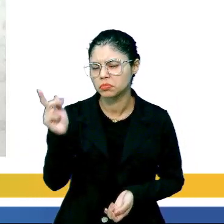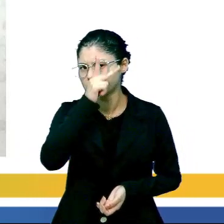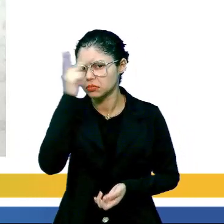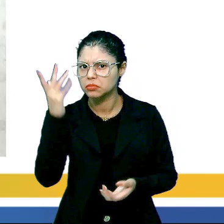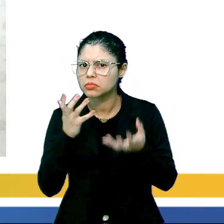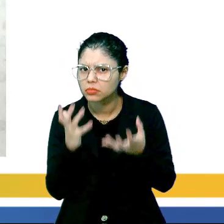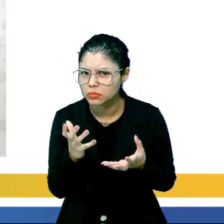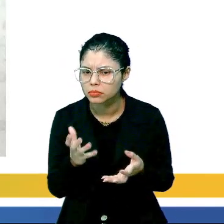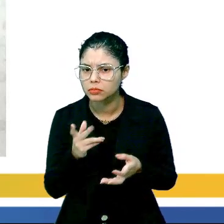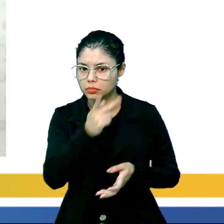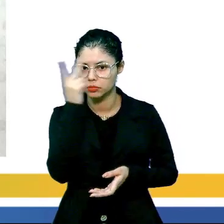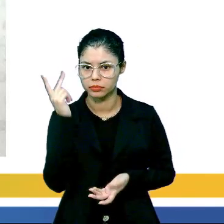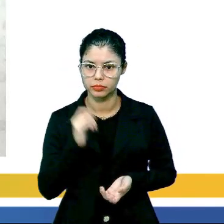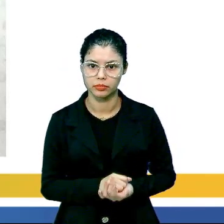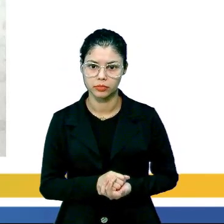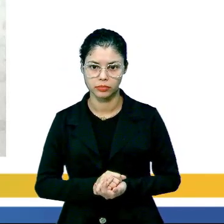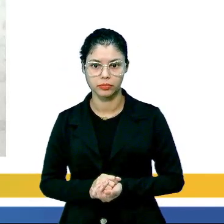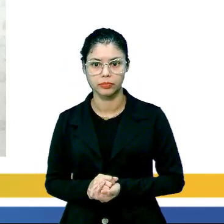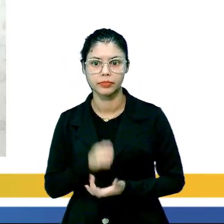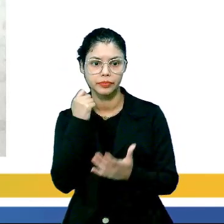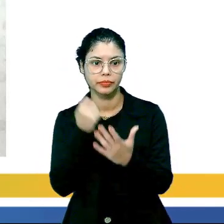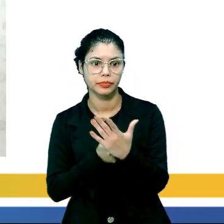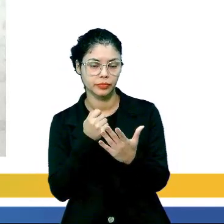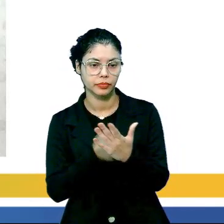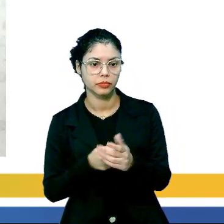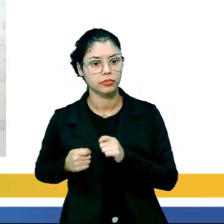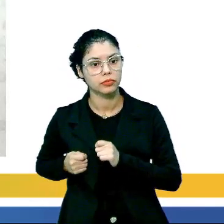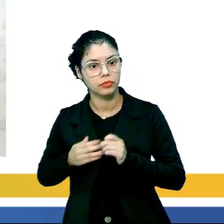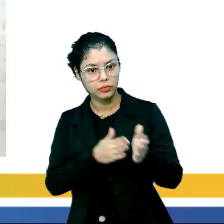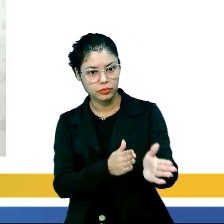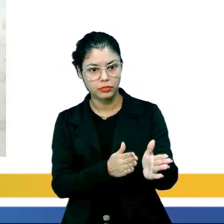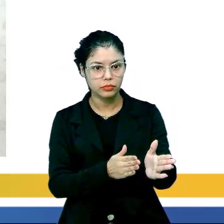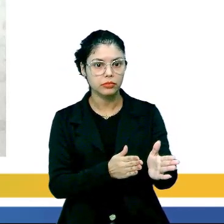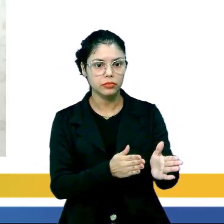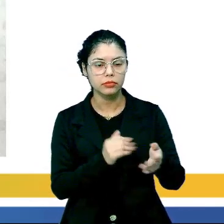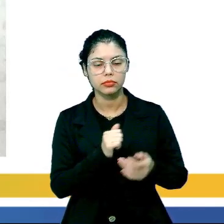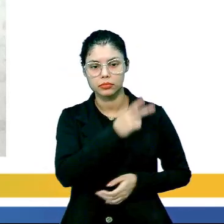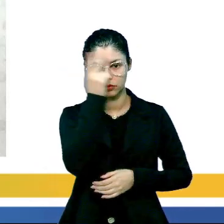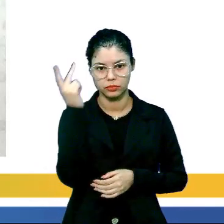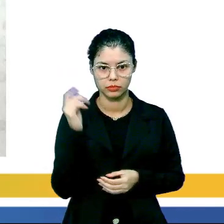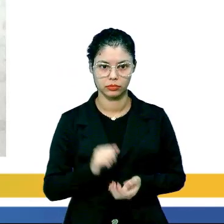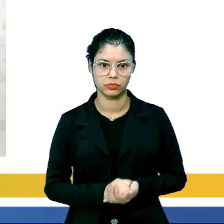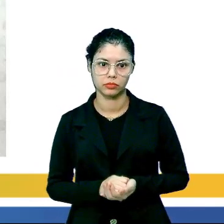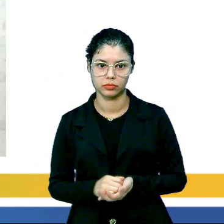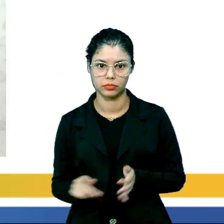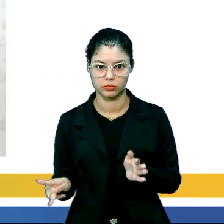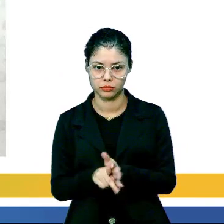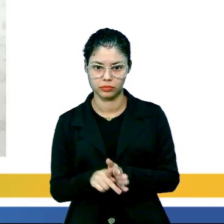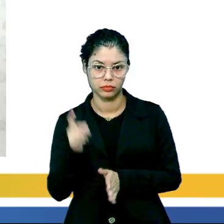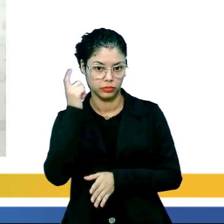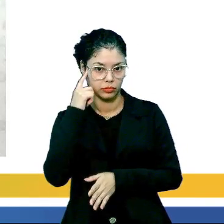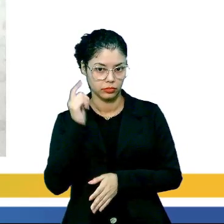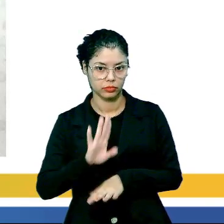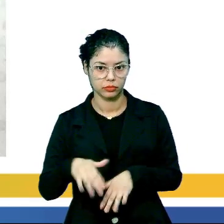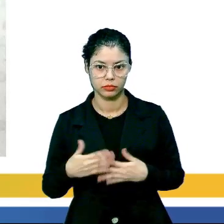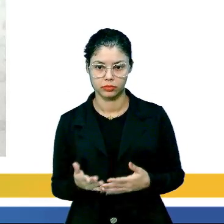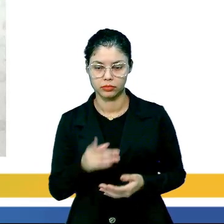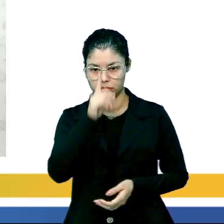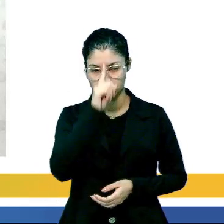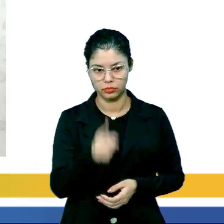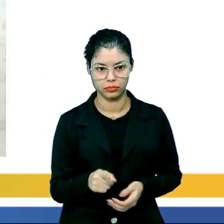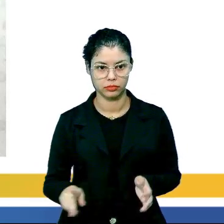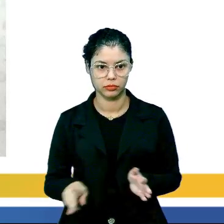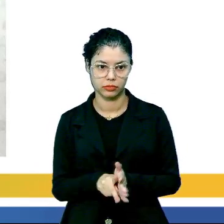as pessoas querem? Consiste em dirigir-se às pessoas como sujeitos pensantes quando